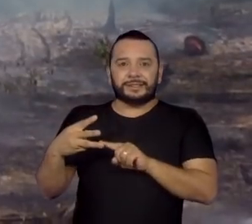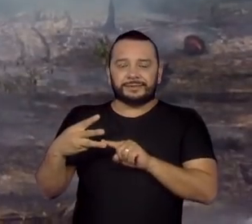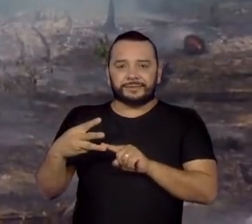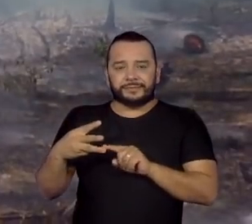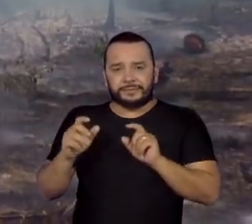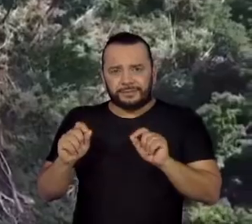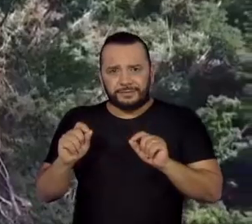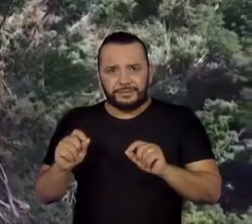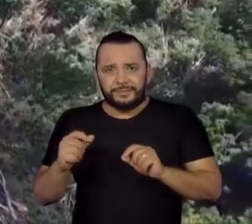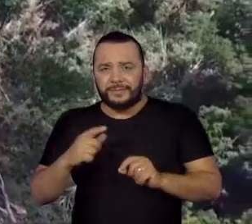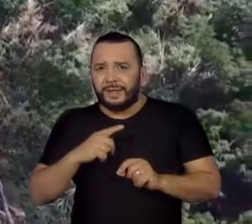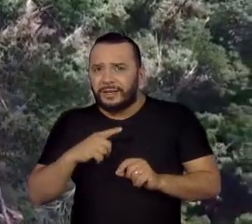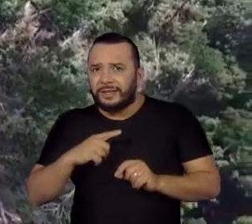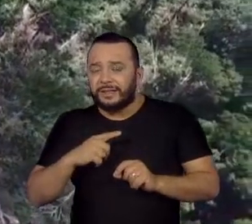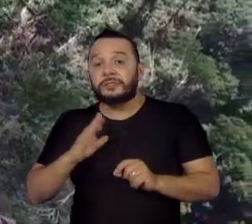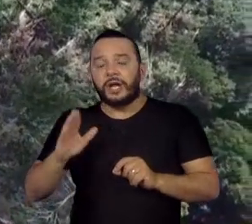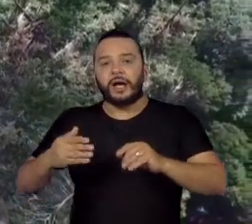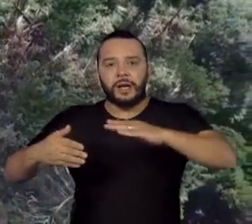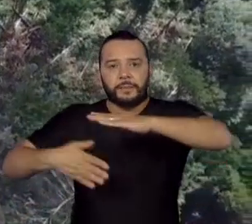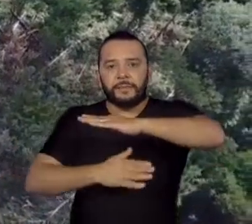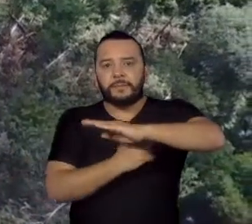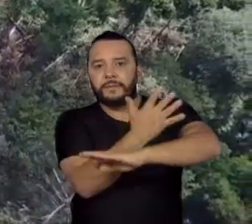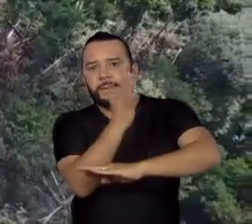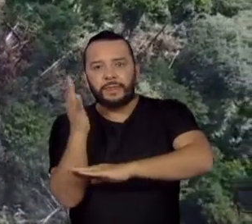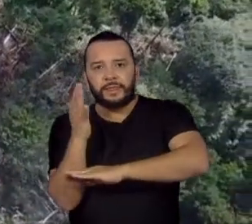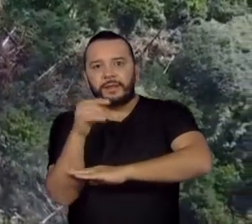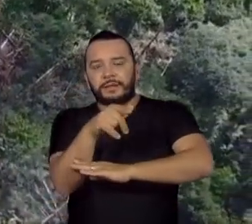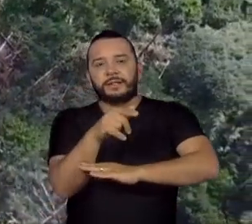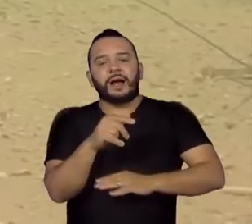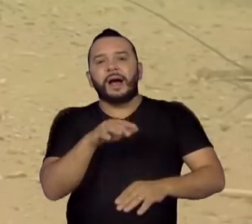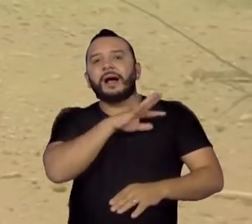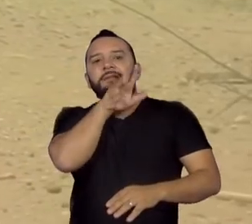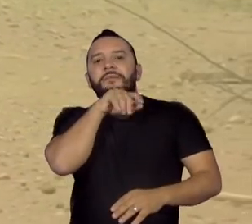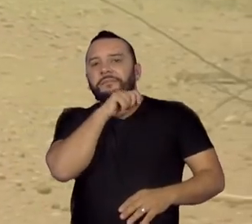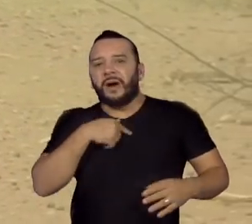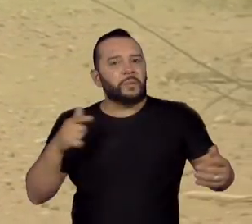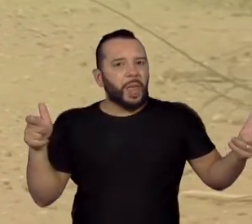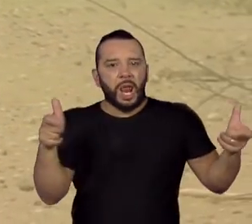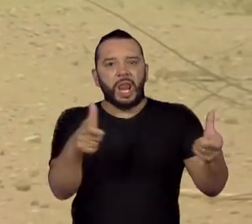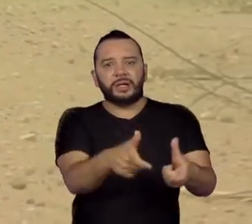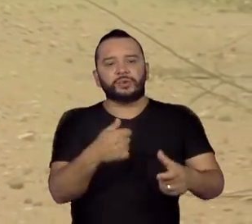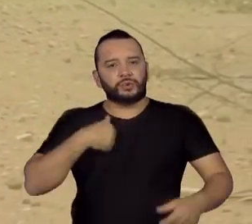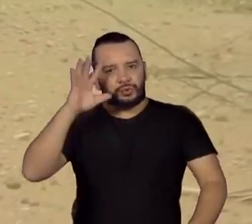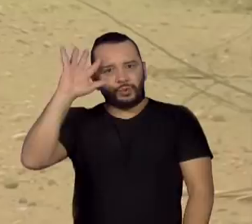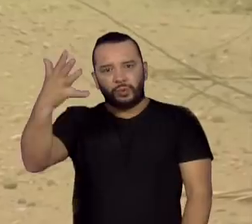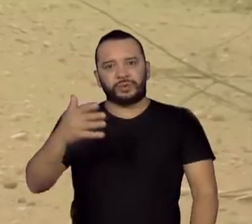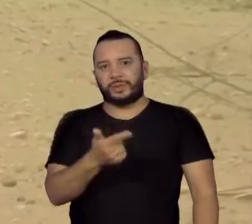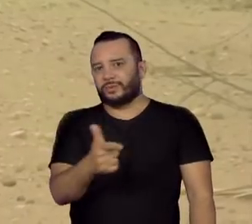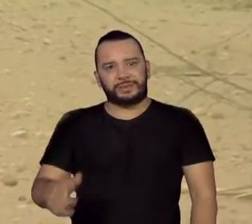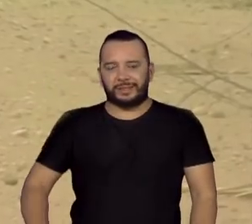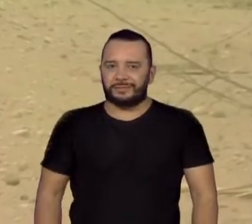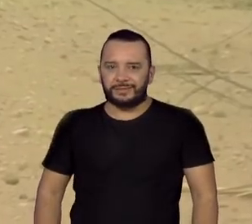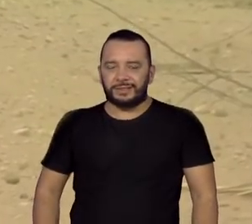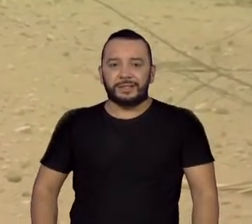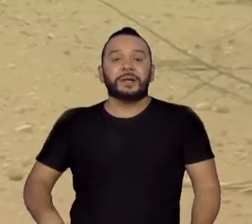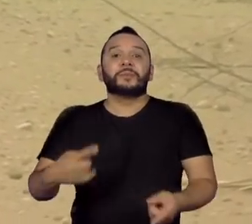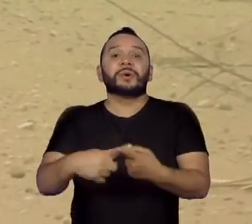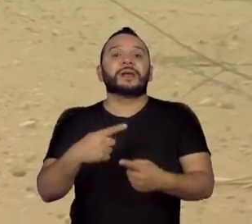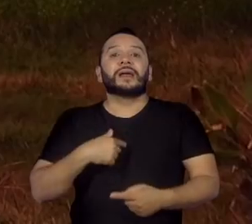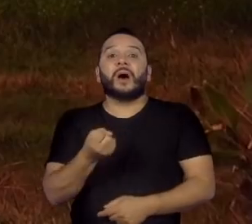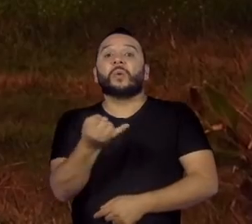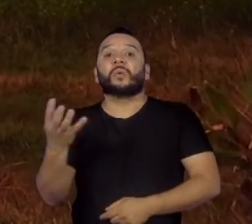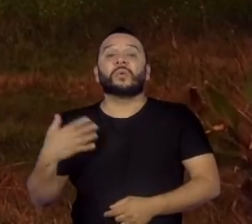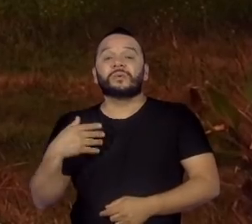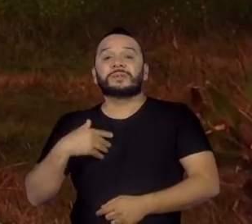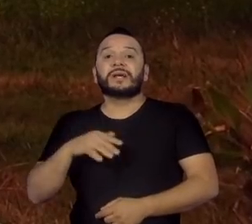biodiversidade. A crise da biodiversidade não tem solução. Não tem solução porque quando você perde uma espécie, a extinção